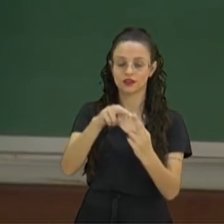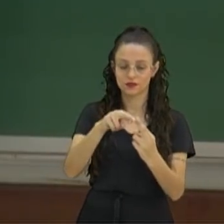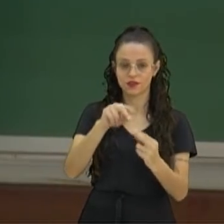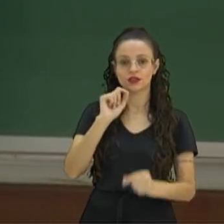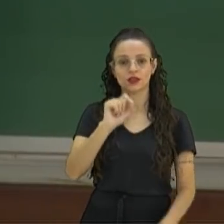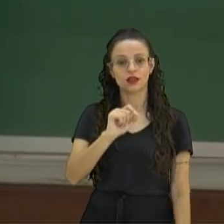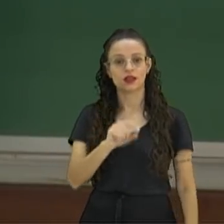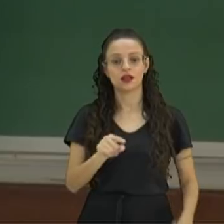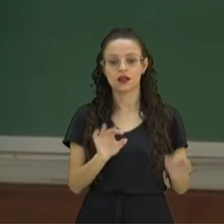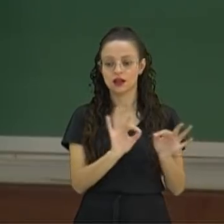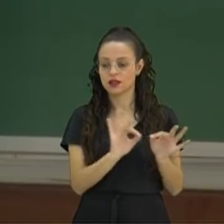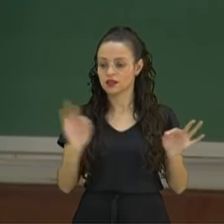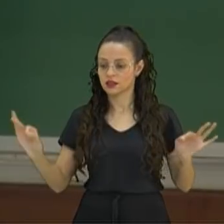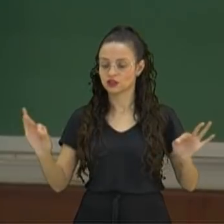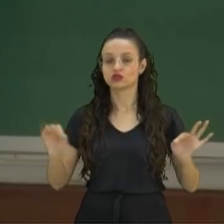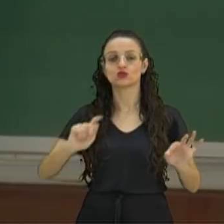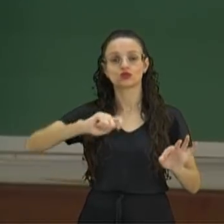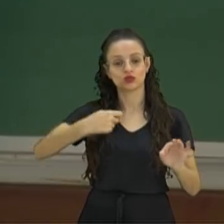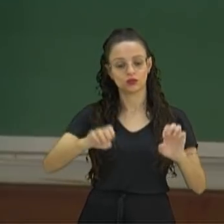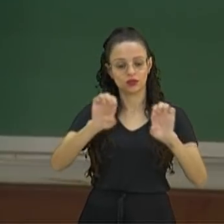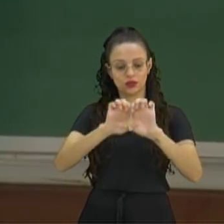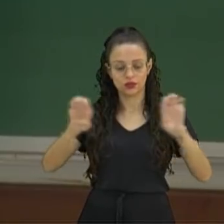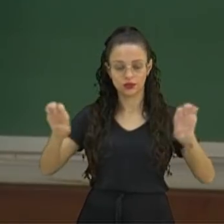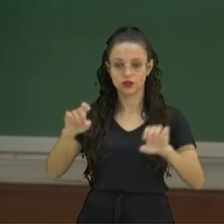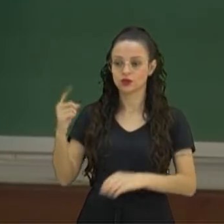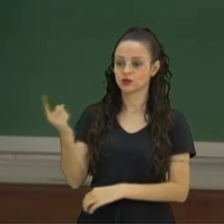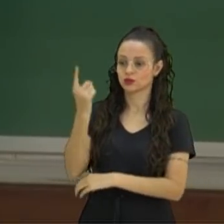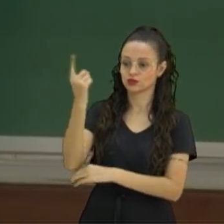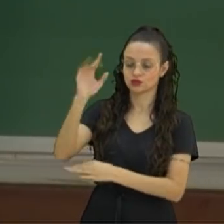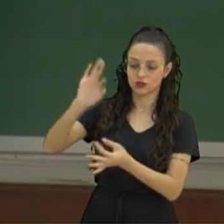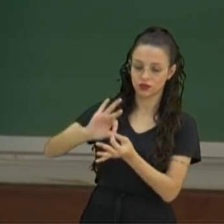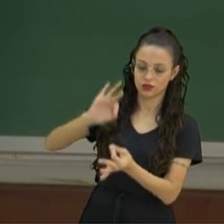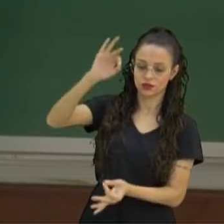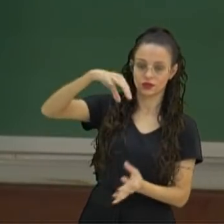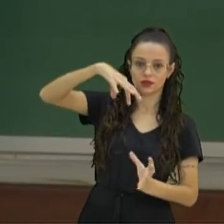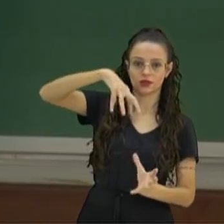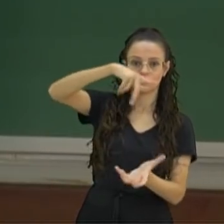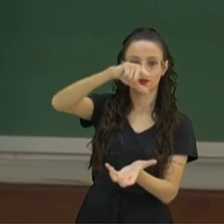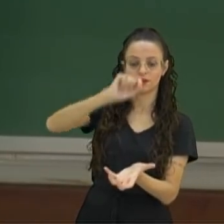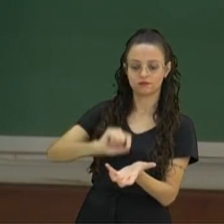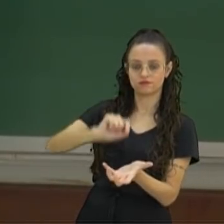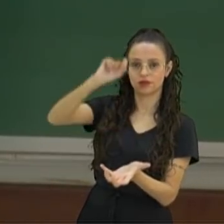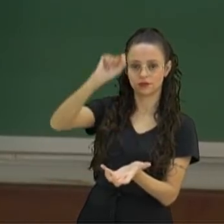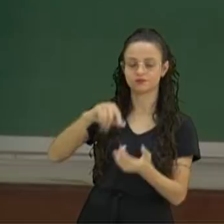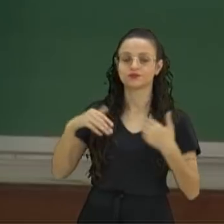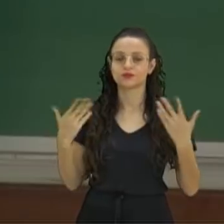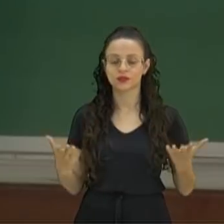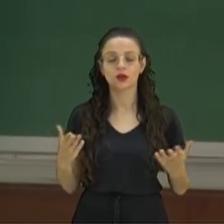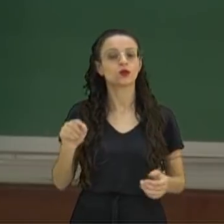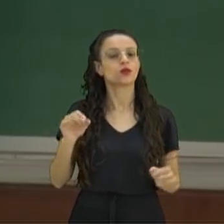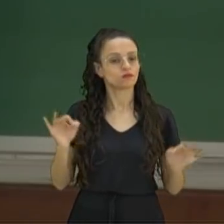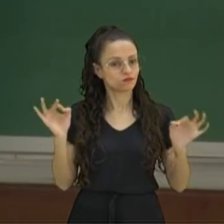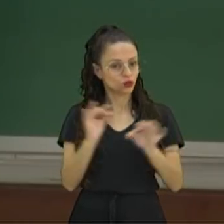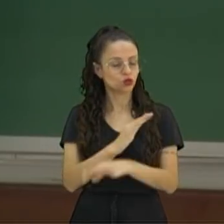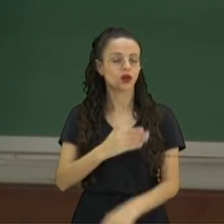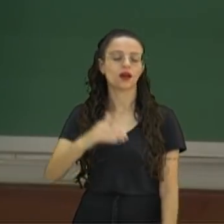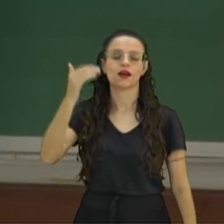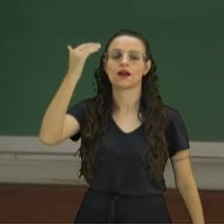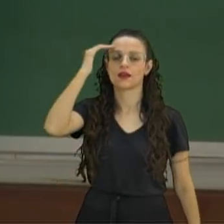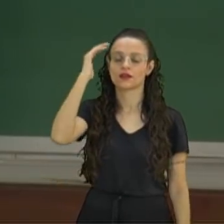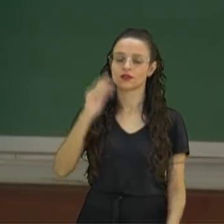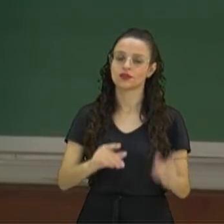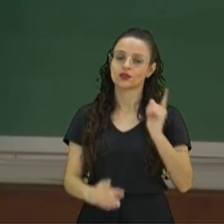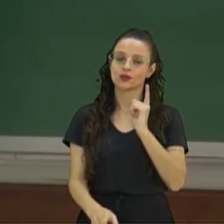latitude em relação à linha do Equador e a longitude em relação ao meridiano de Greenwich. Então, tendo isso, eu